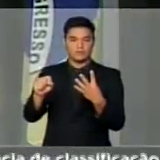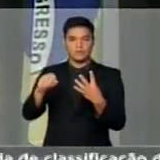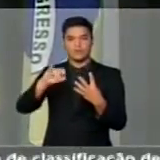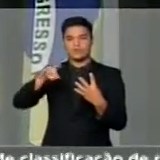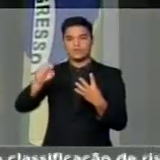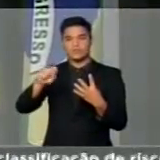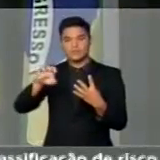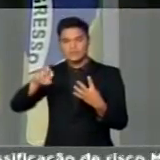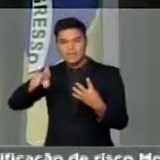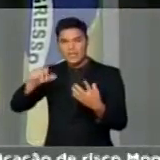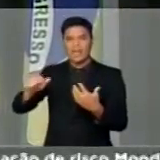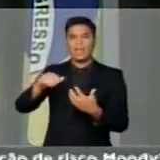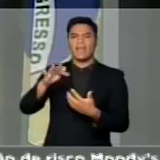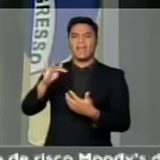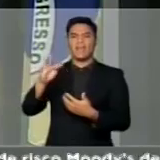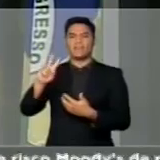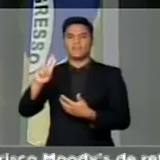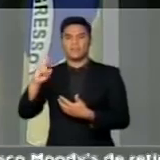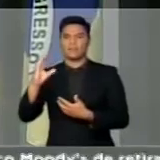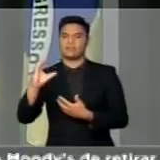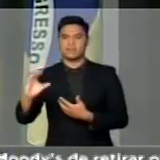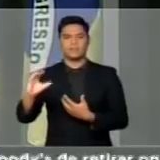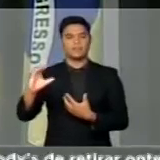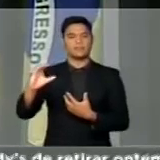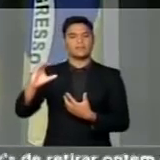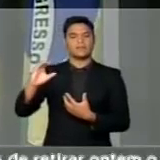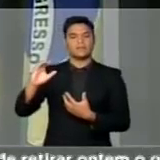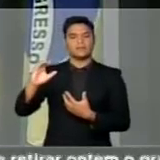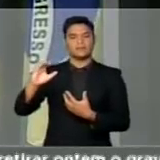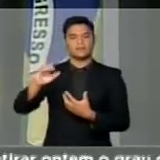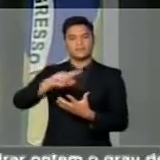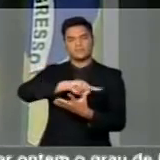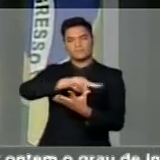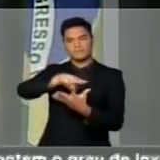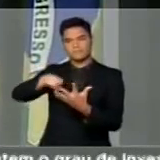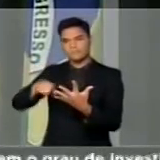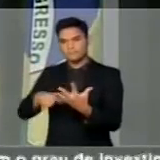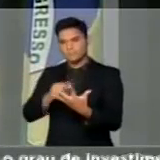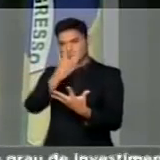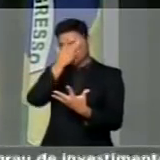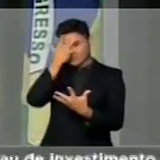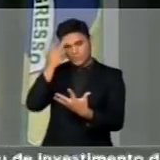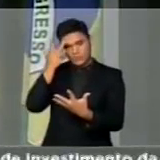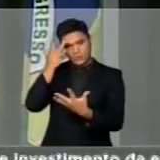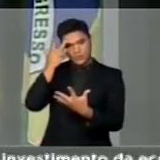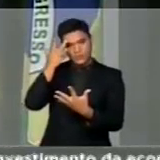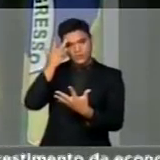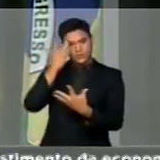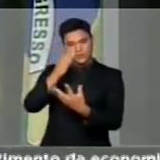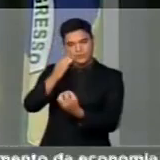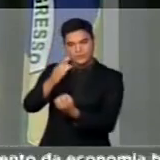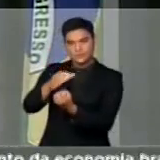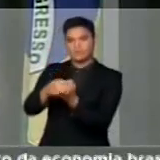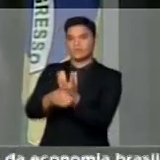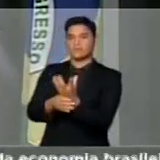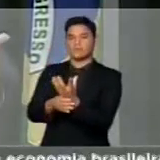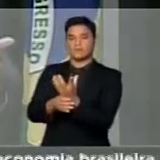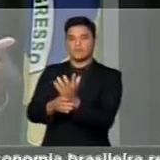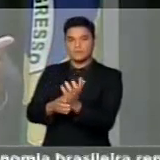José Serra, Fernando Henrique Cardoso. Essas pessoas